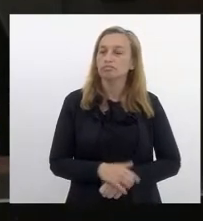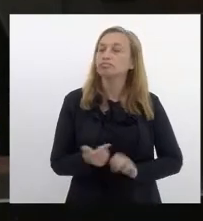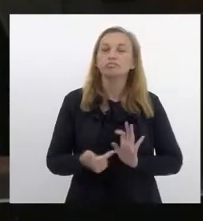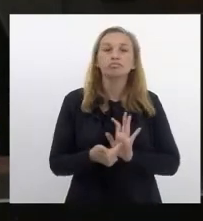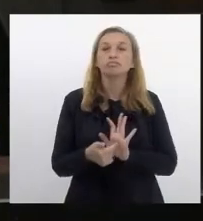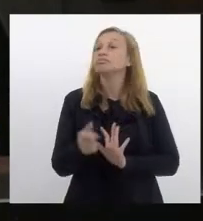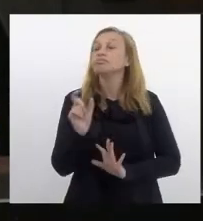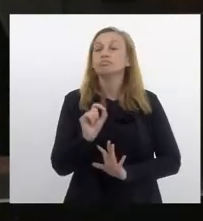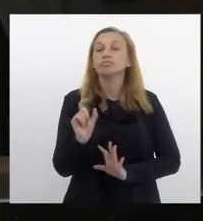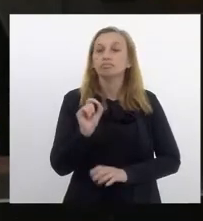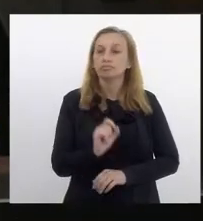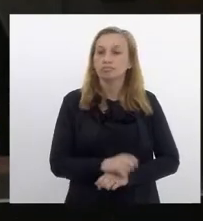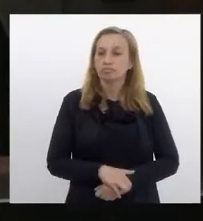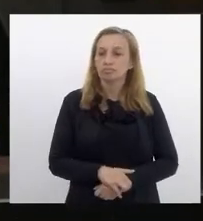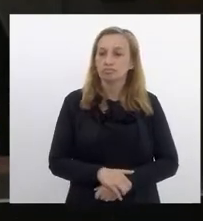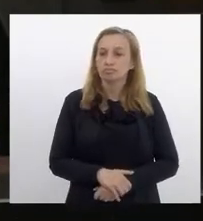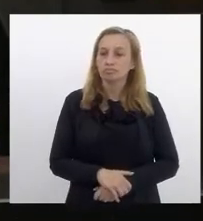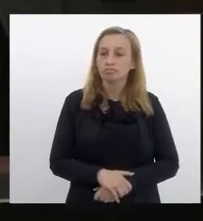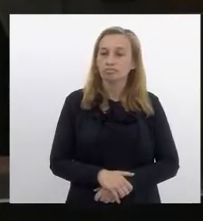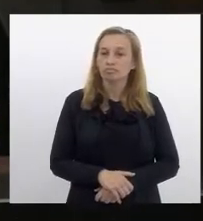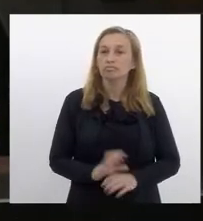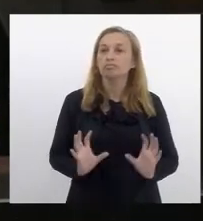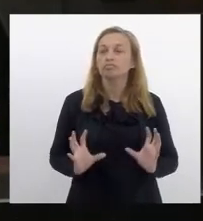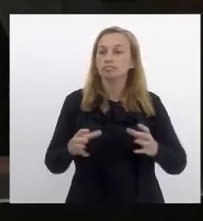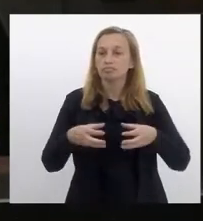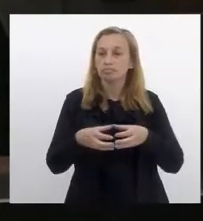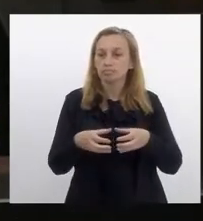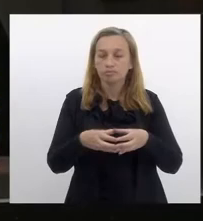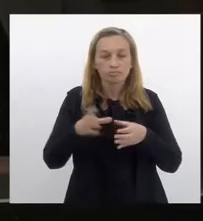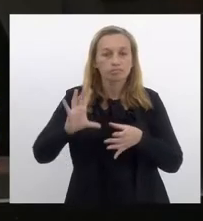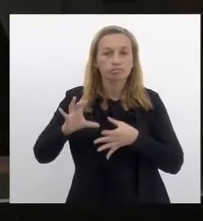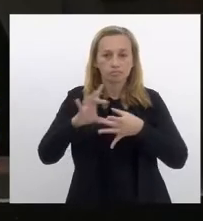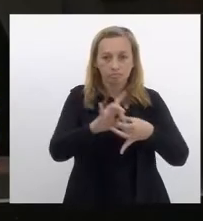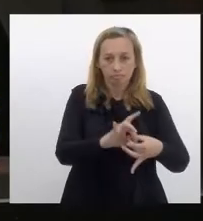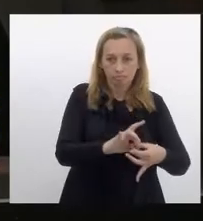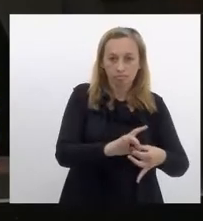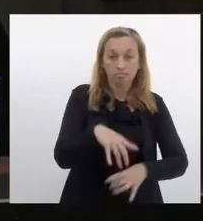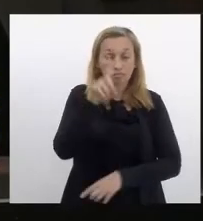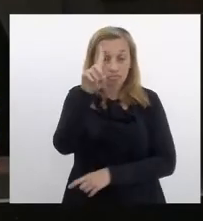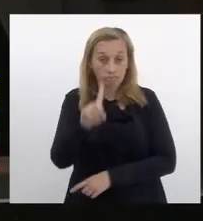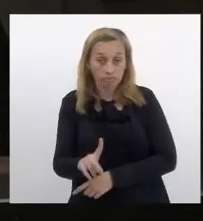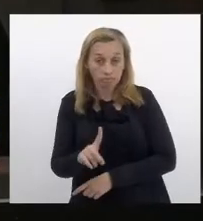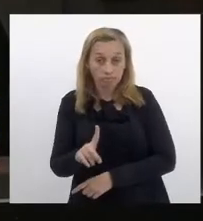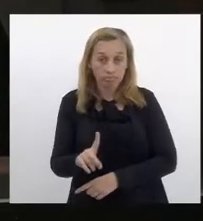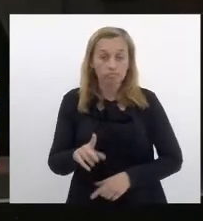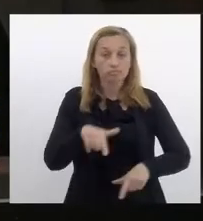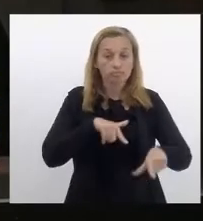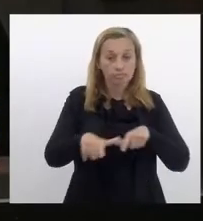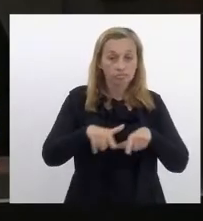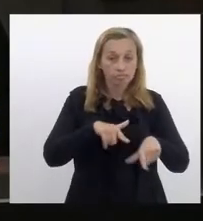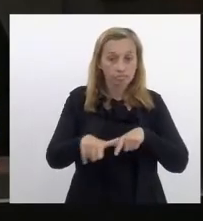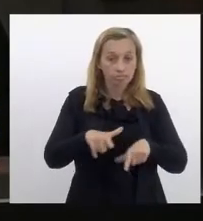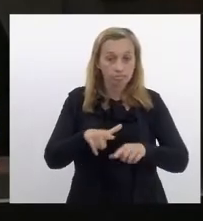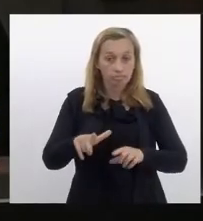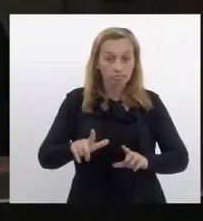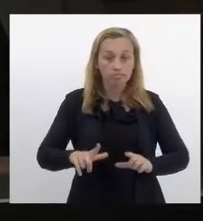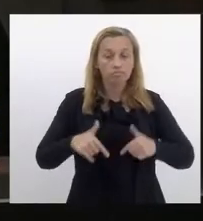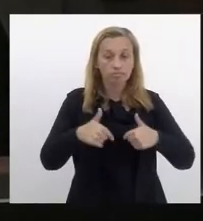mostra que se trata de um conjunto integrado de direitos, serviços e